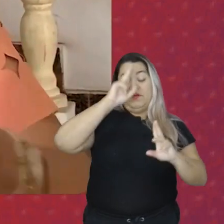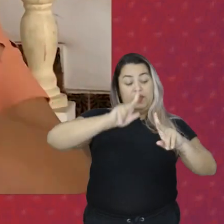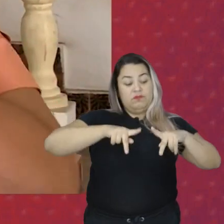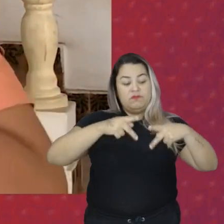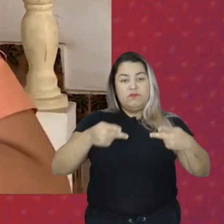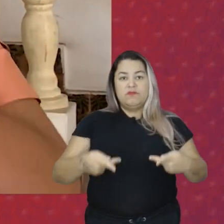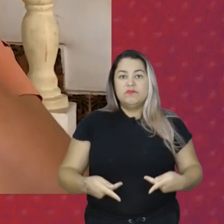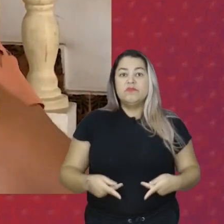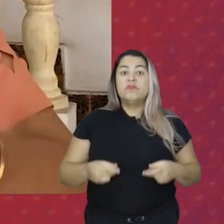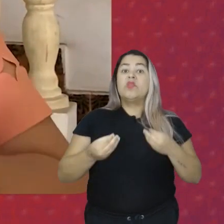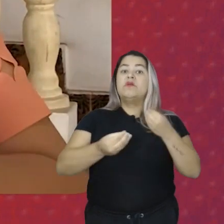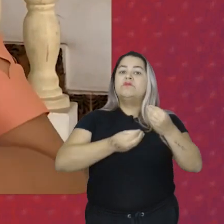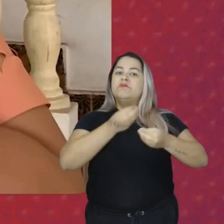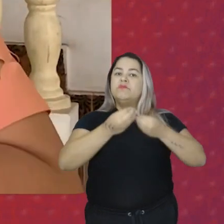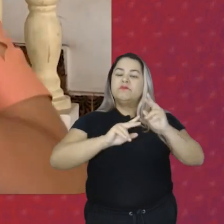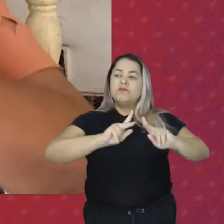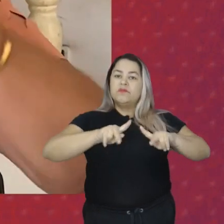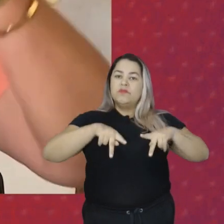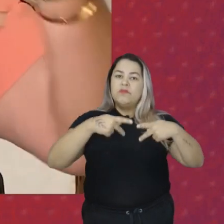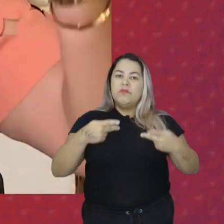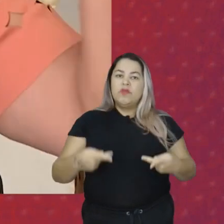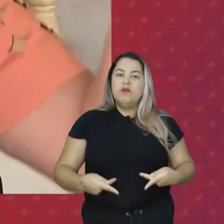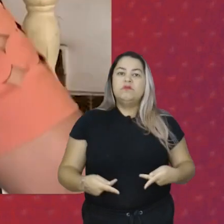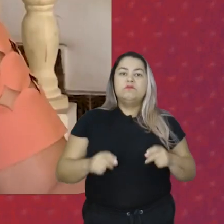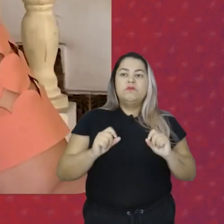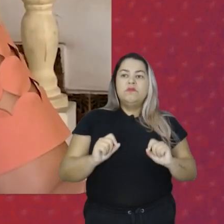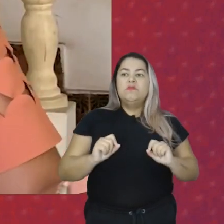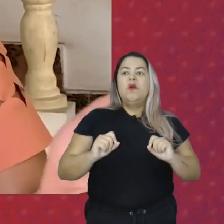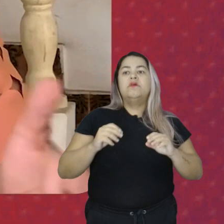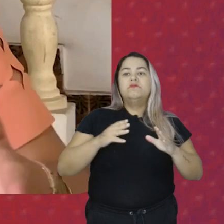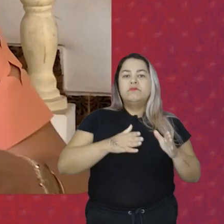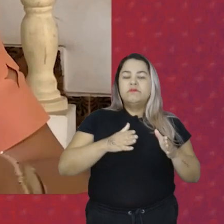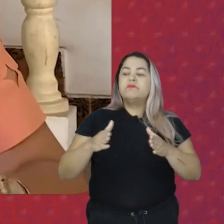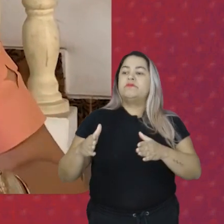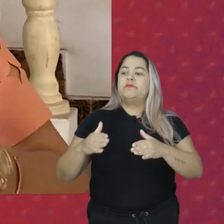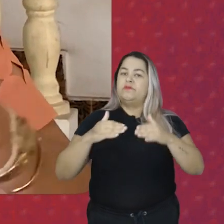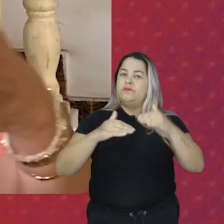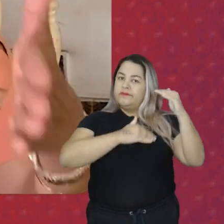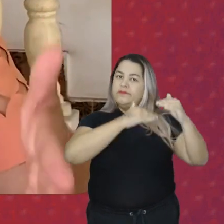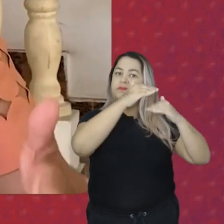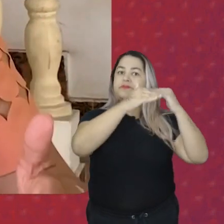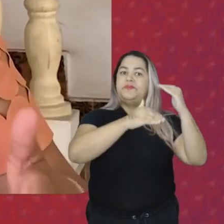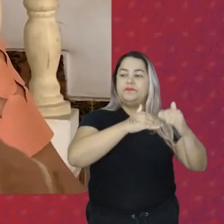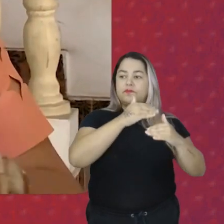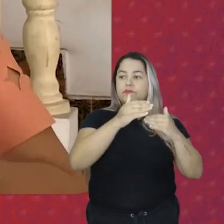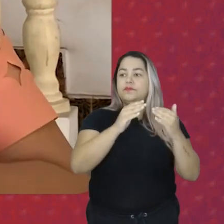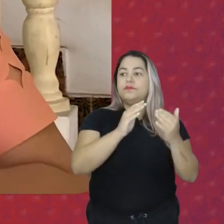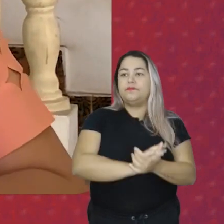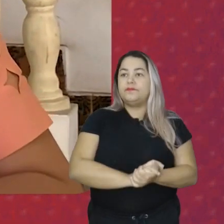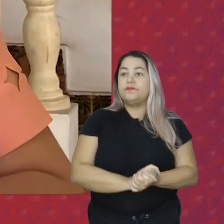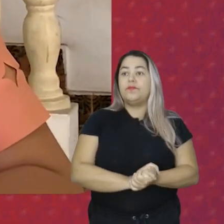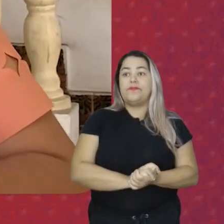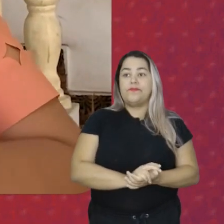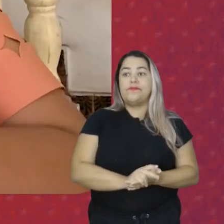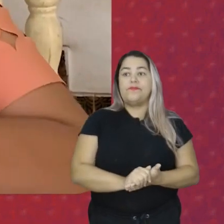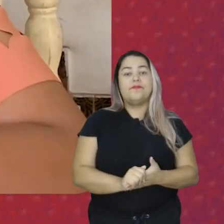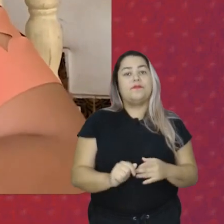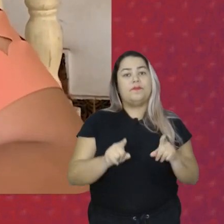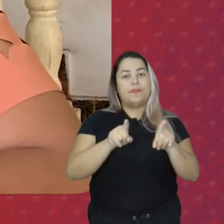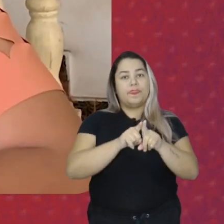humanidade, de como a humanidade foi se civilizando e foi se modernizando ao ponto